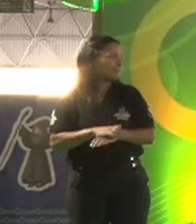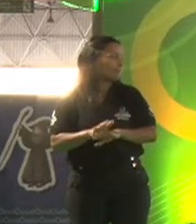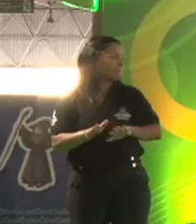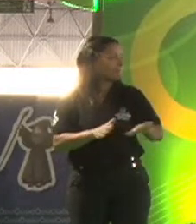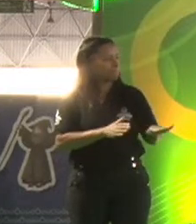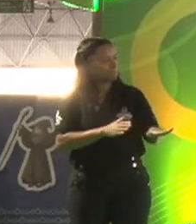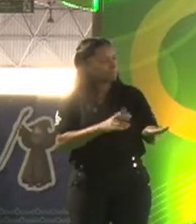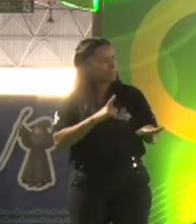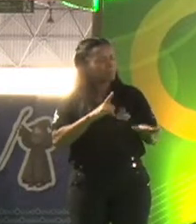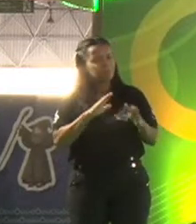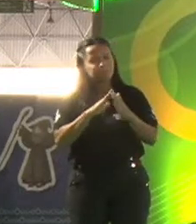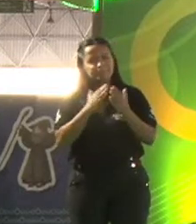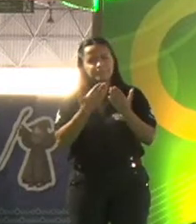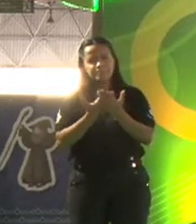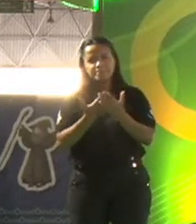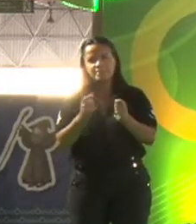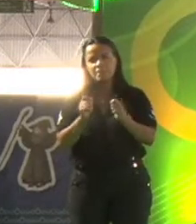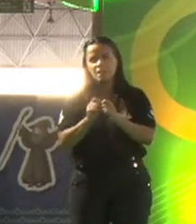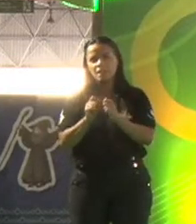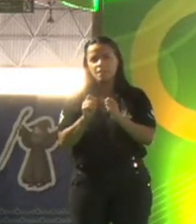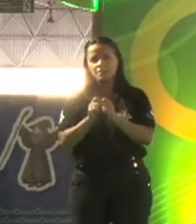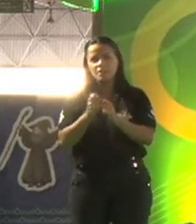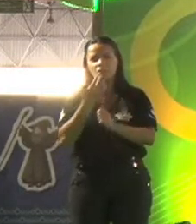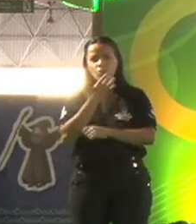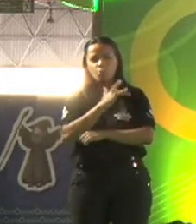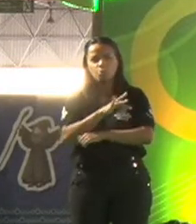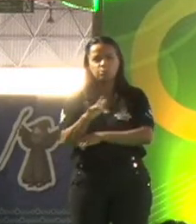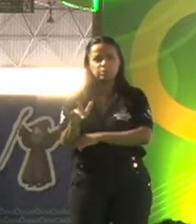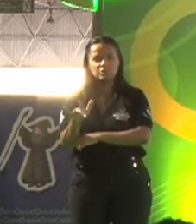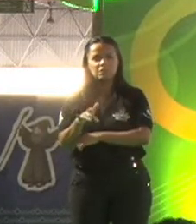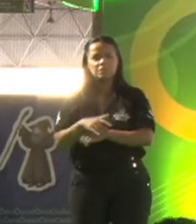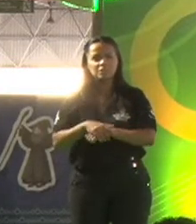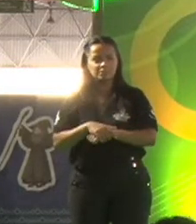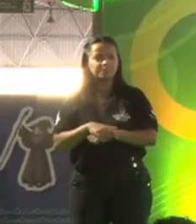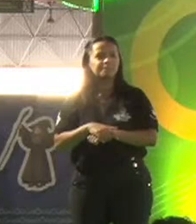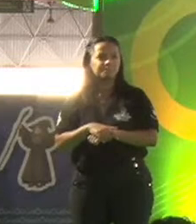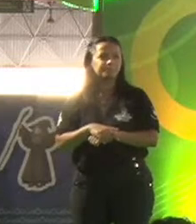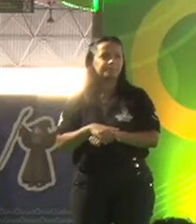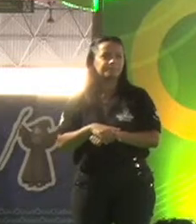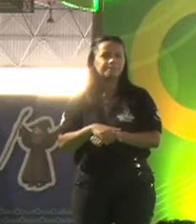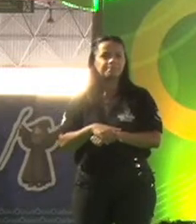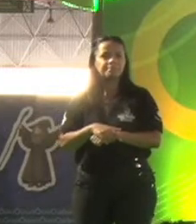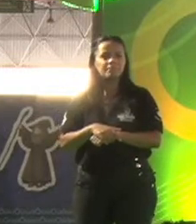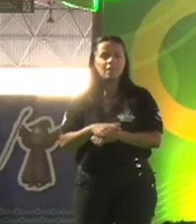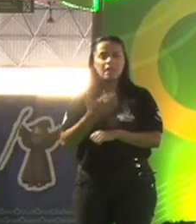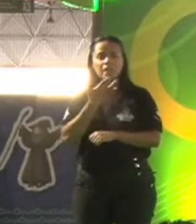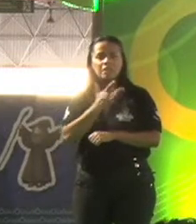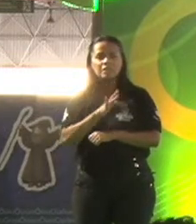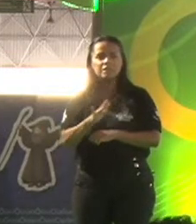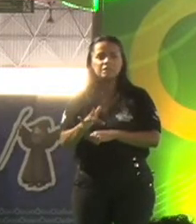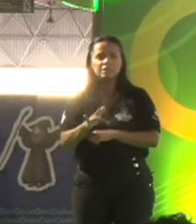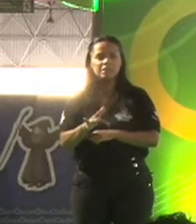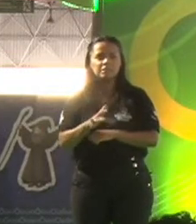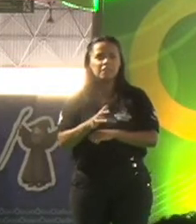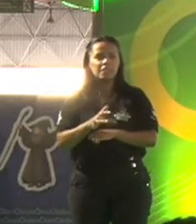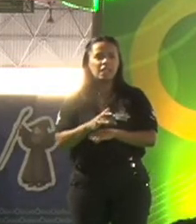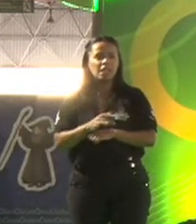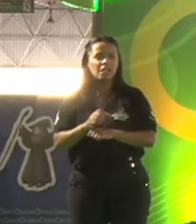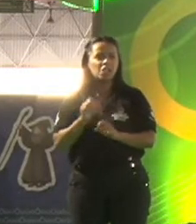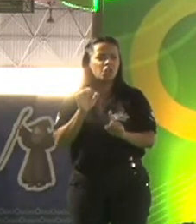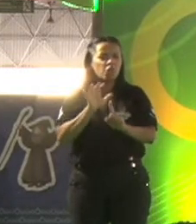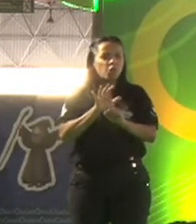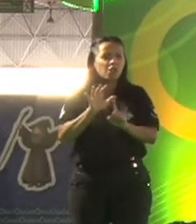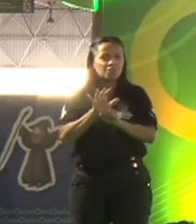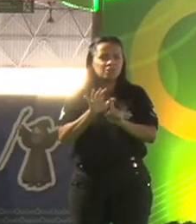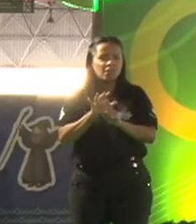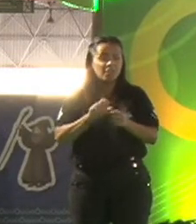um estudo que fizeram com crianças onde a criança era estimulada danificar o